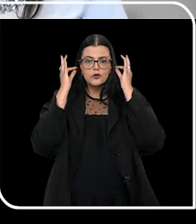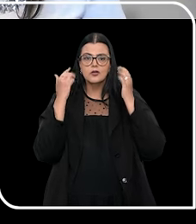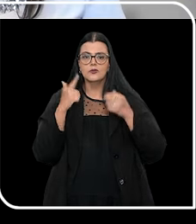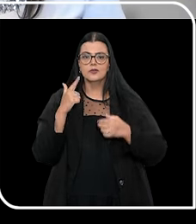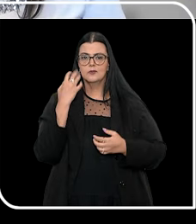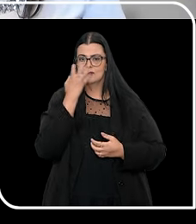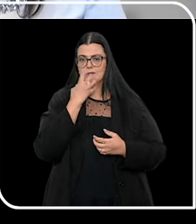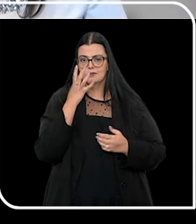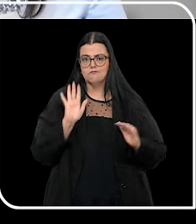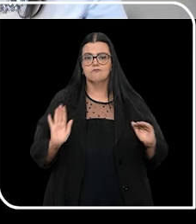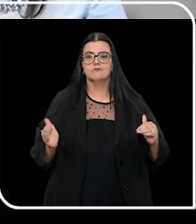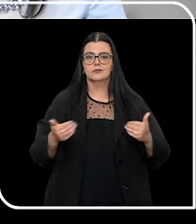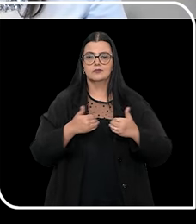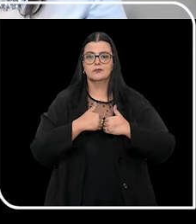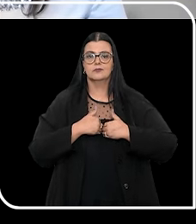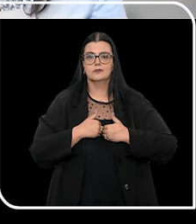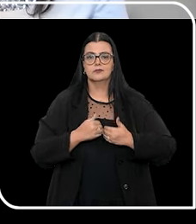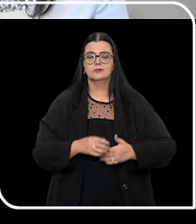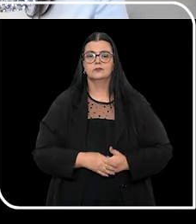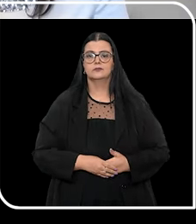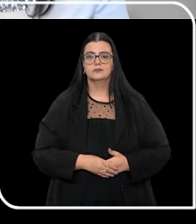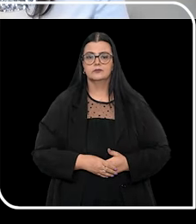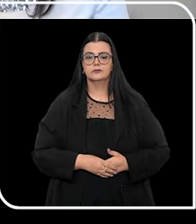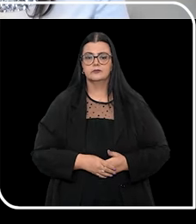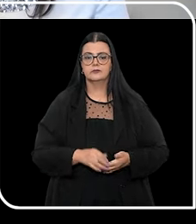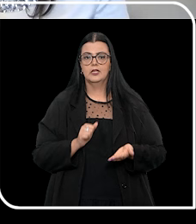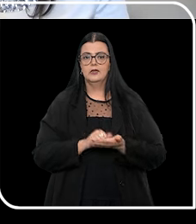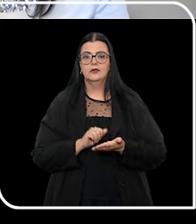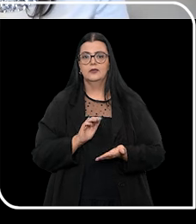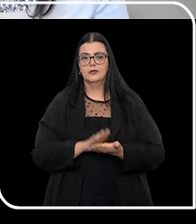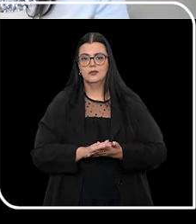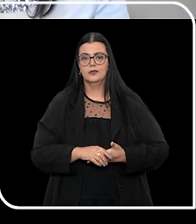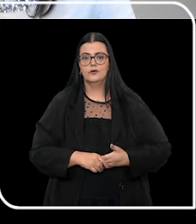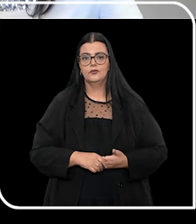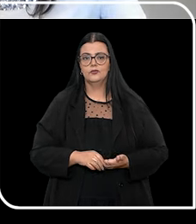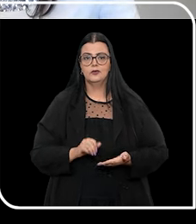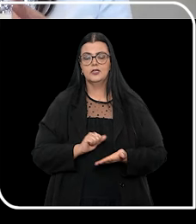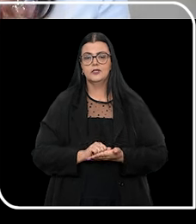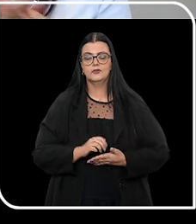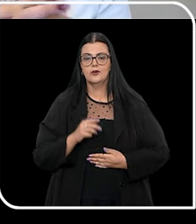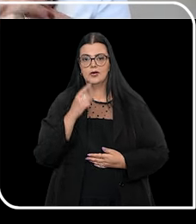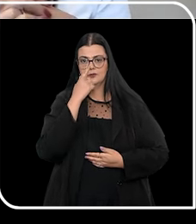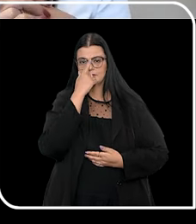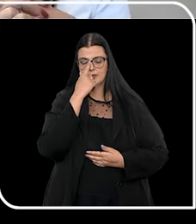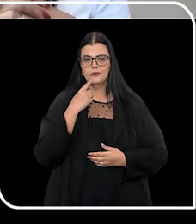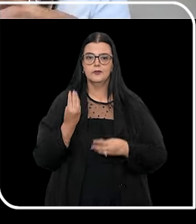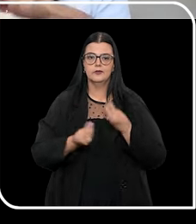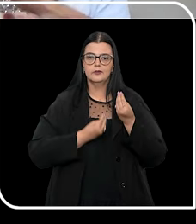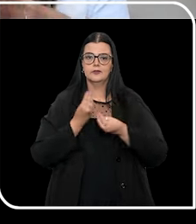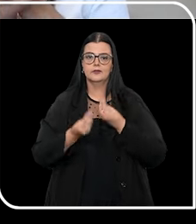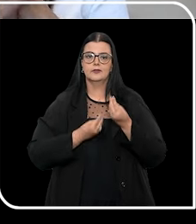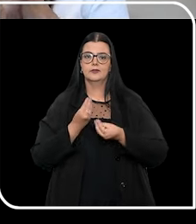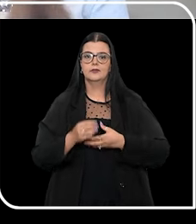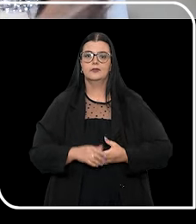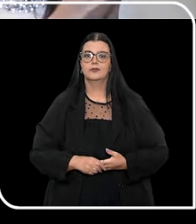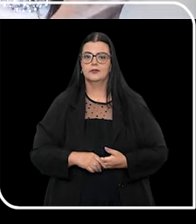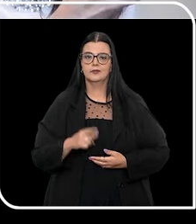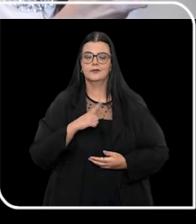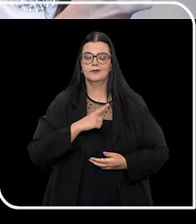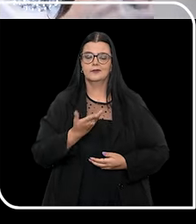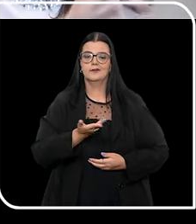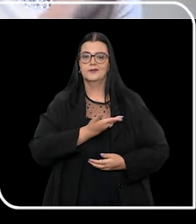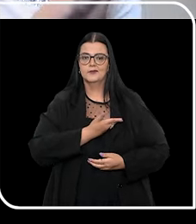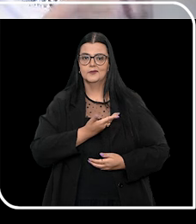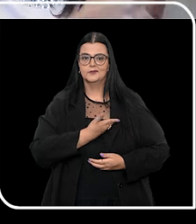fone que não toca música sobre autismo né Aqui tem os outros e não é que eu ouvi talvez a a nossa moderadora